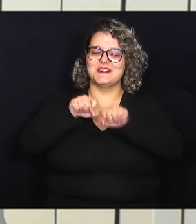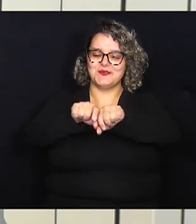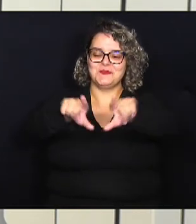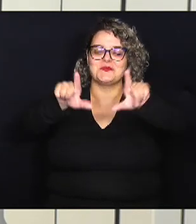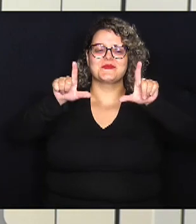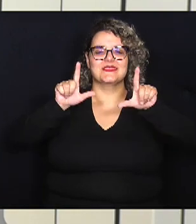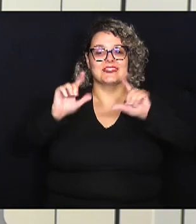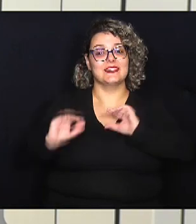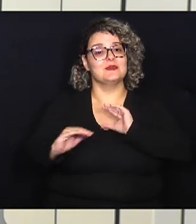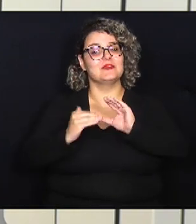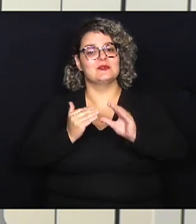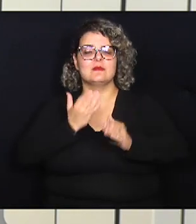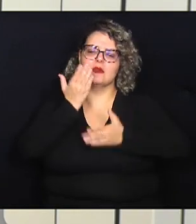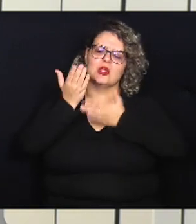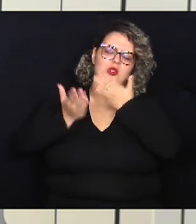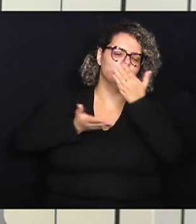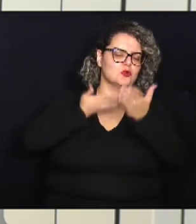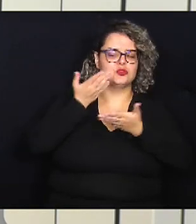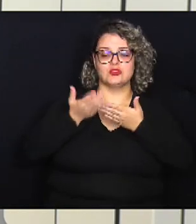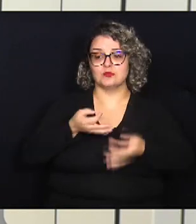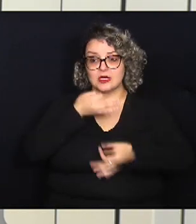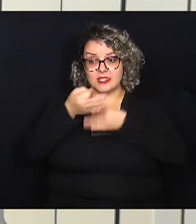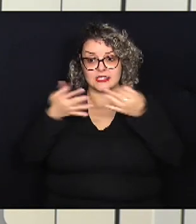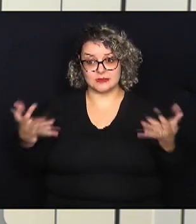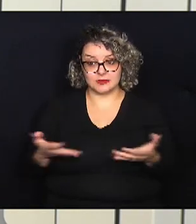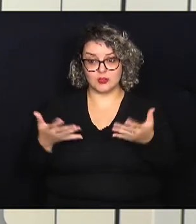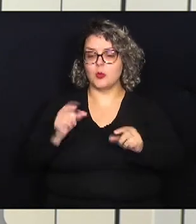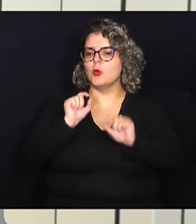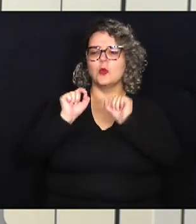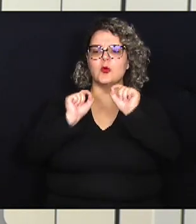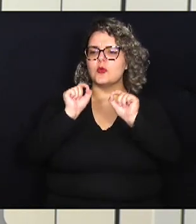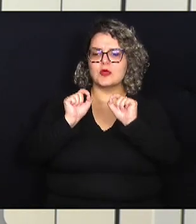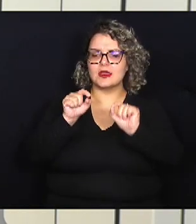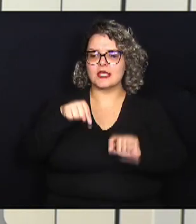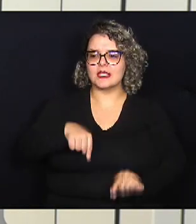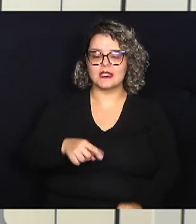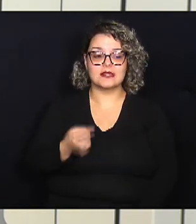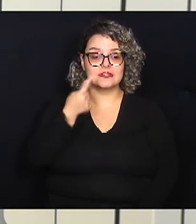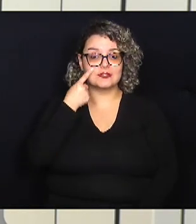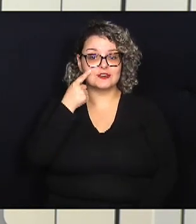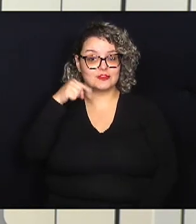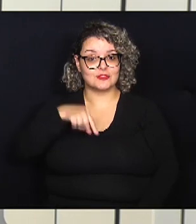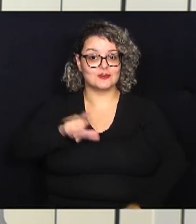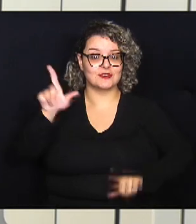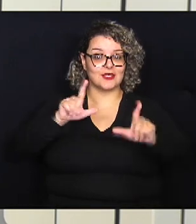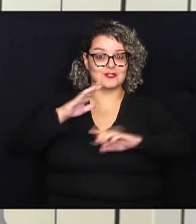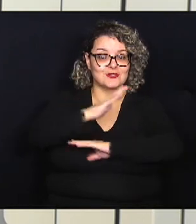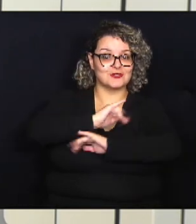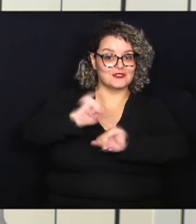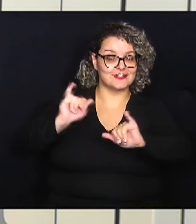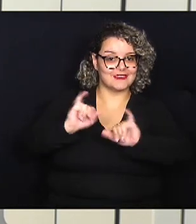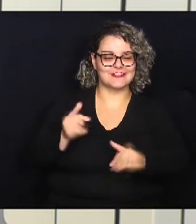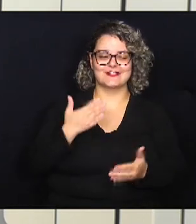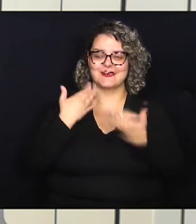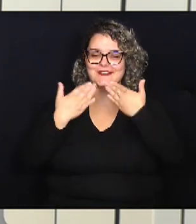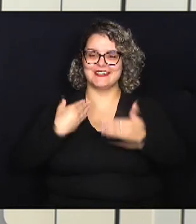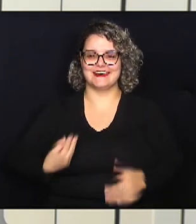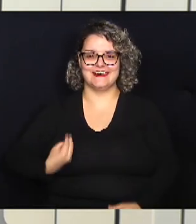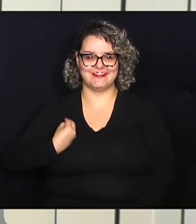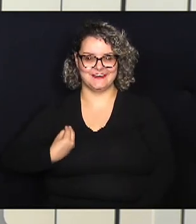e pode enviar o seu elogio, uma crítica construtiva, o que você quer assistir aqui no nosso telejornal, que a gente